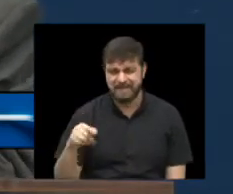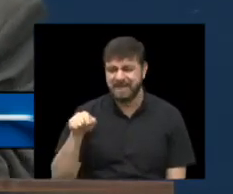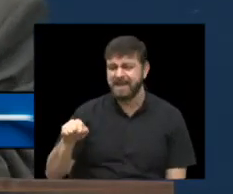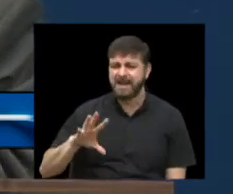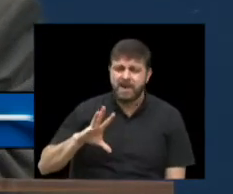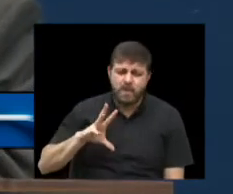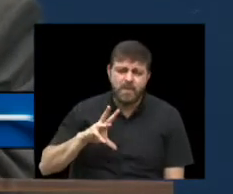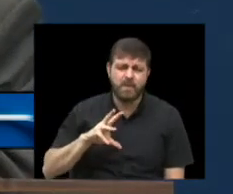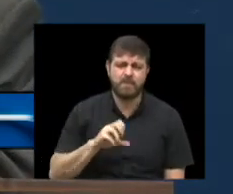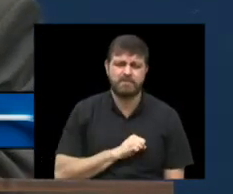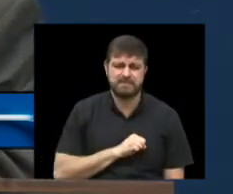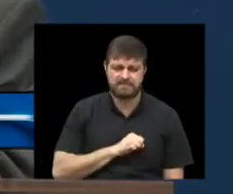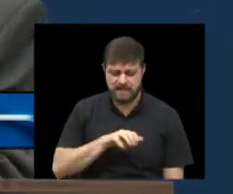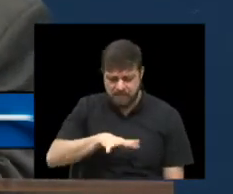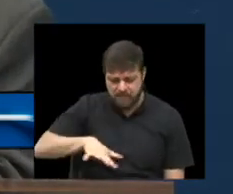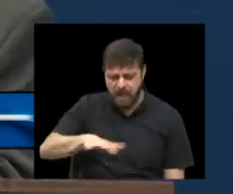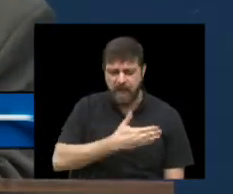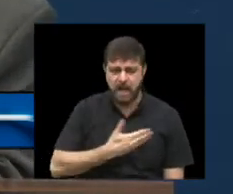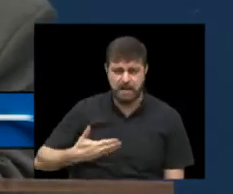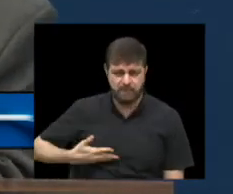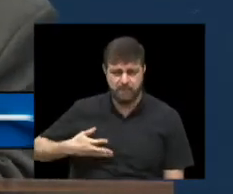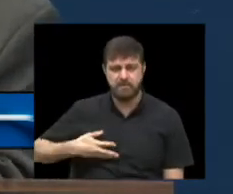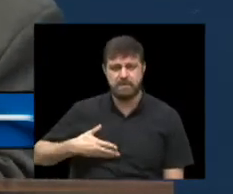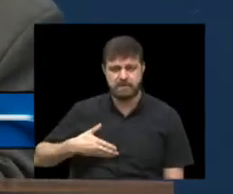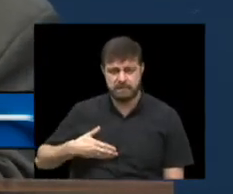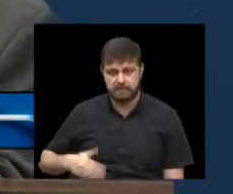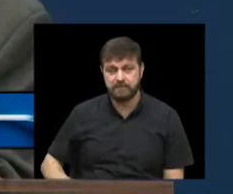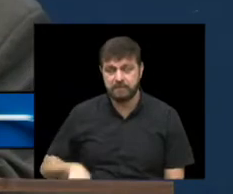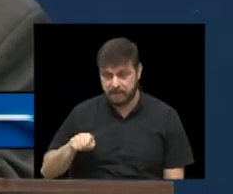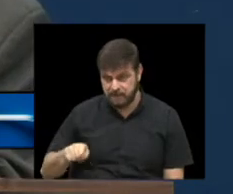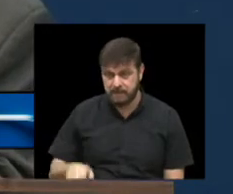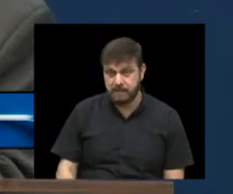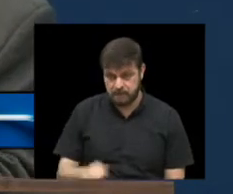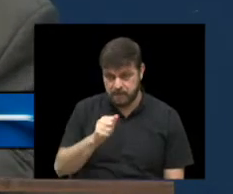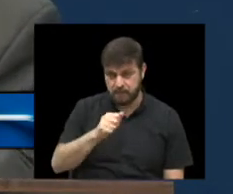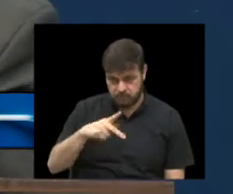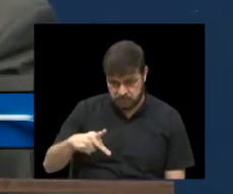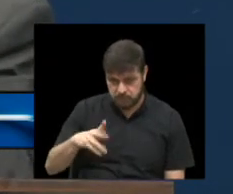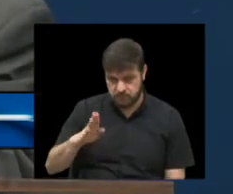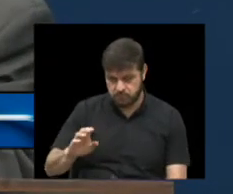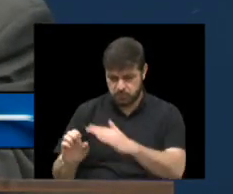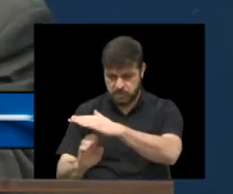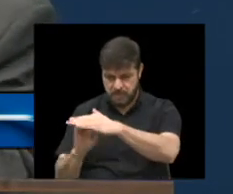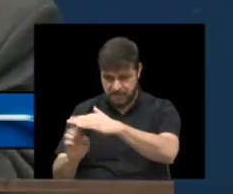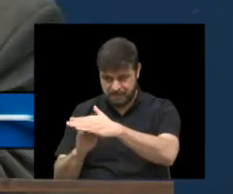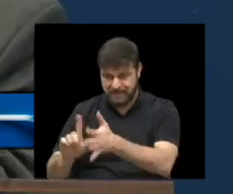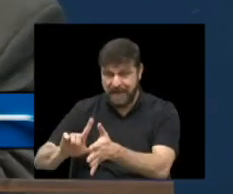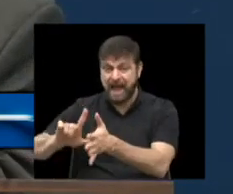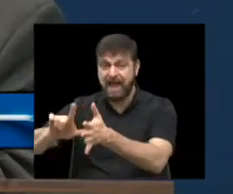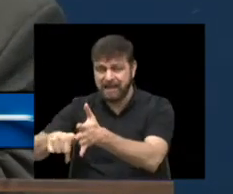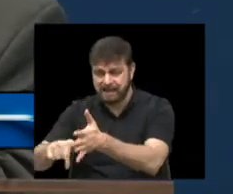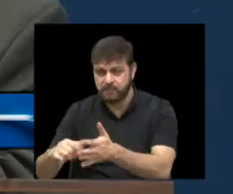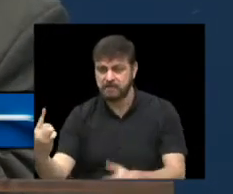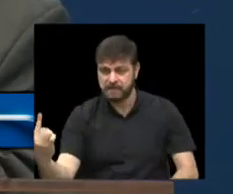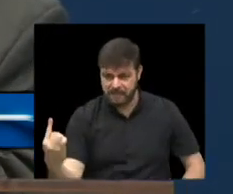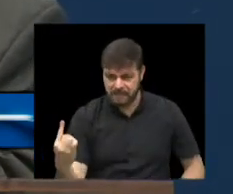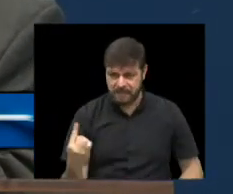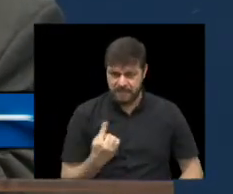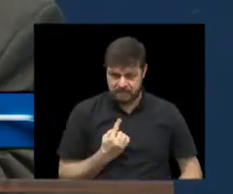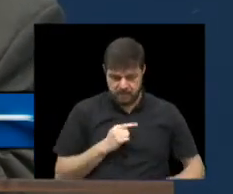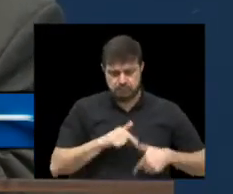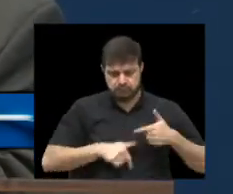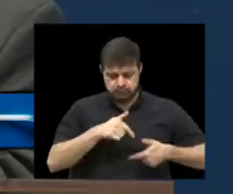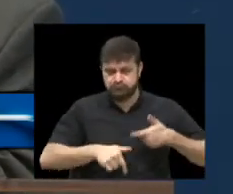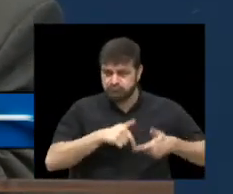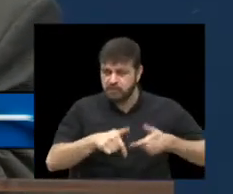de participar da vida pública. Aposentou-se na Merck Sharp & Dohme, e mesmo depois de aposentado, veio então continuar